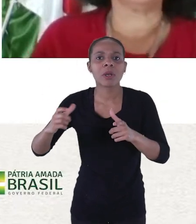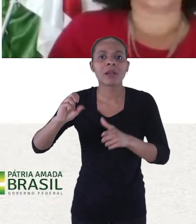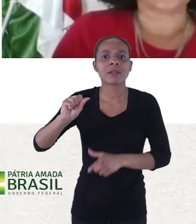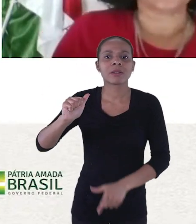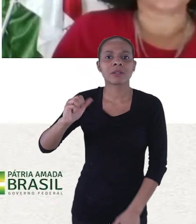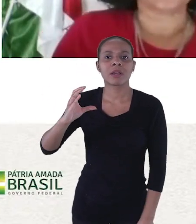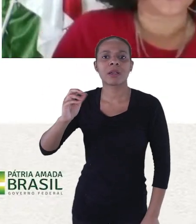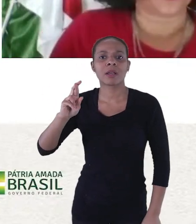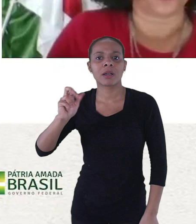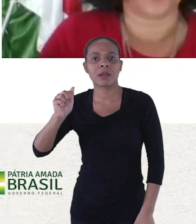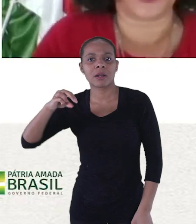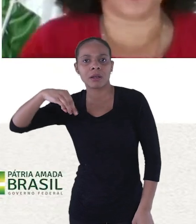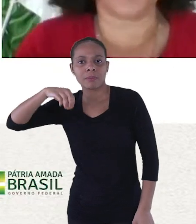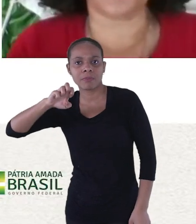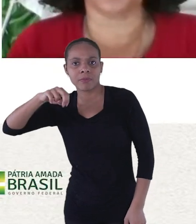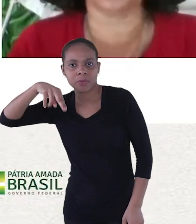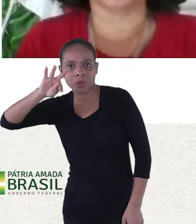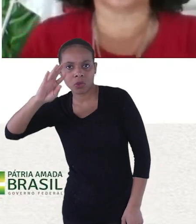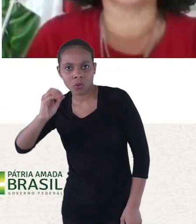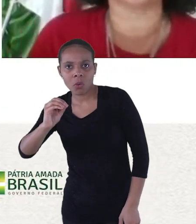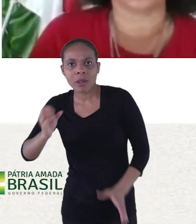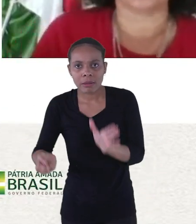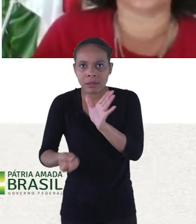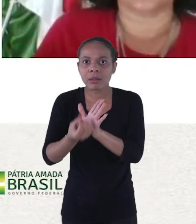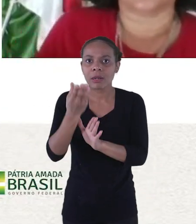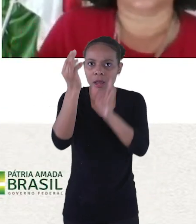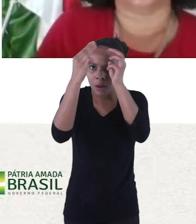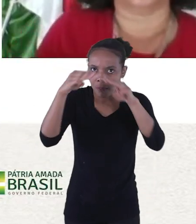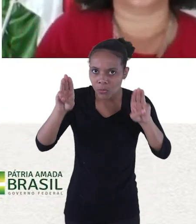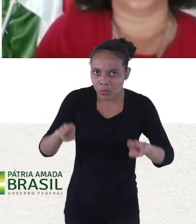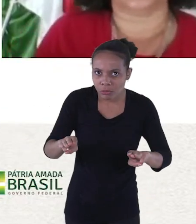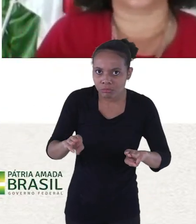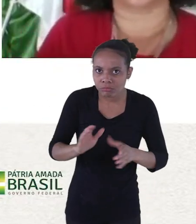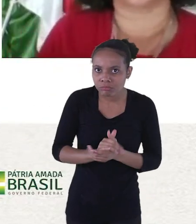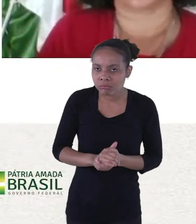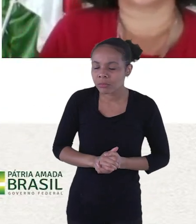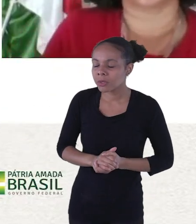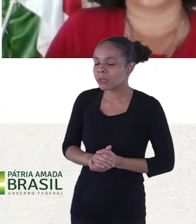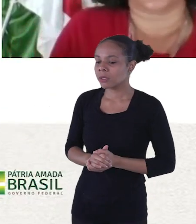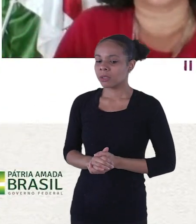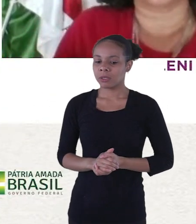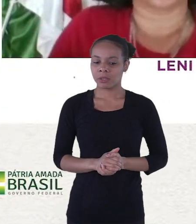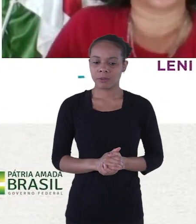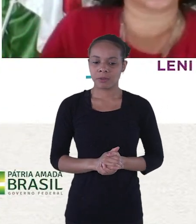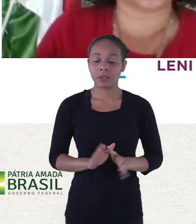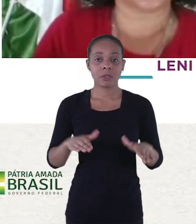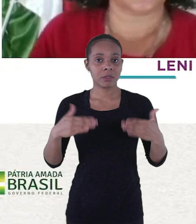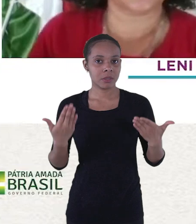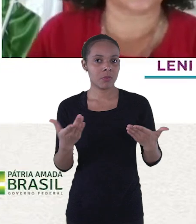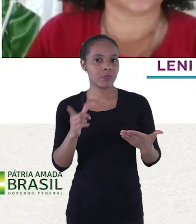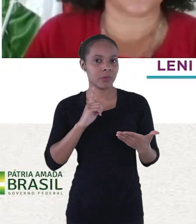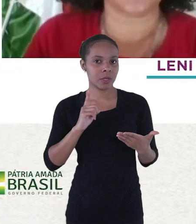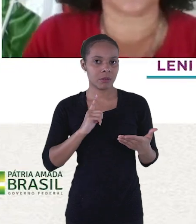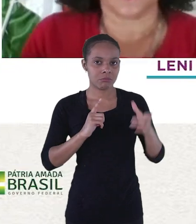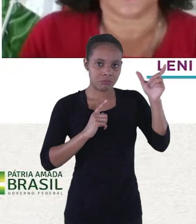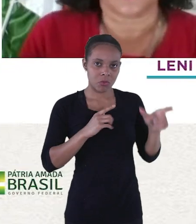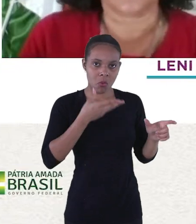Do meu ponto de vista, o Beto Bertolucci, né, que guarda os direitos autorais de Diário de